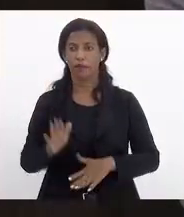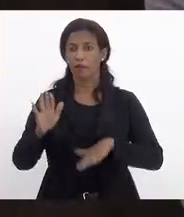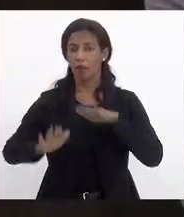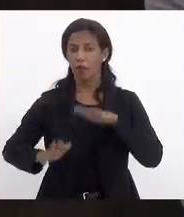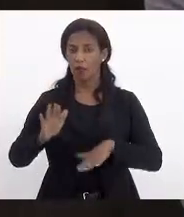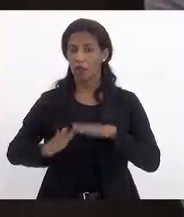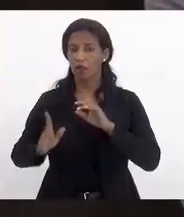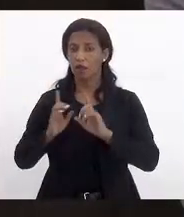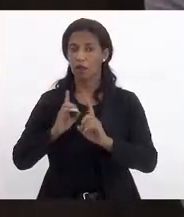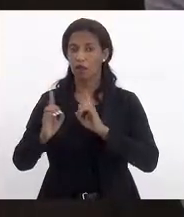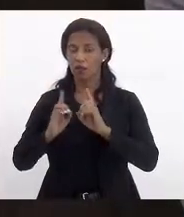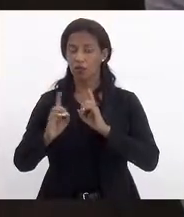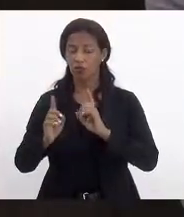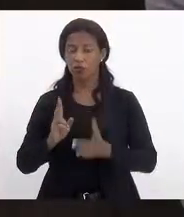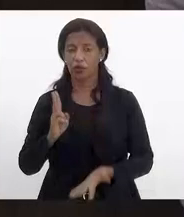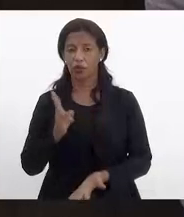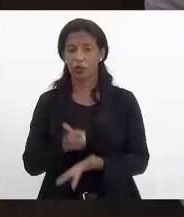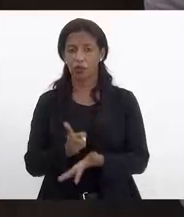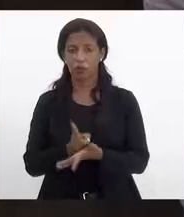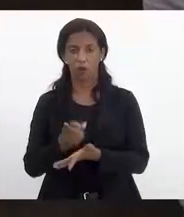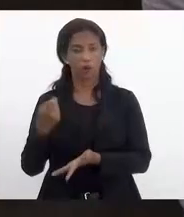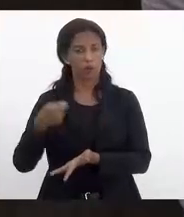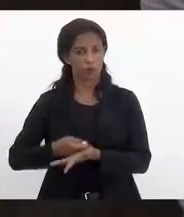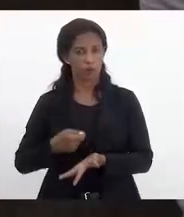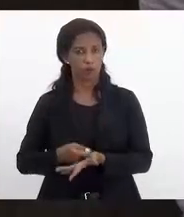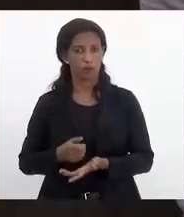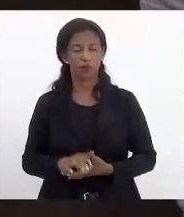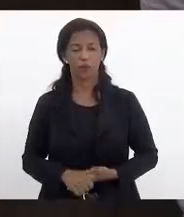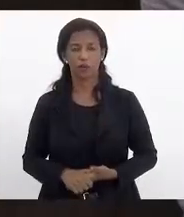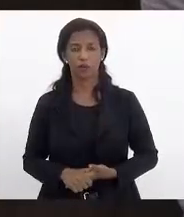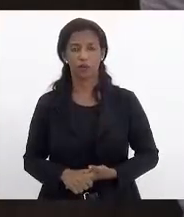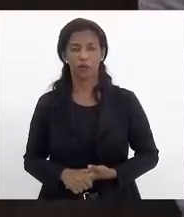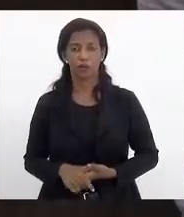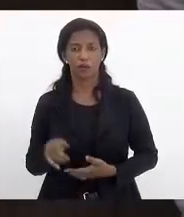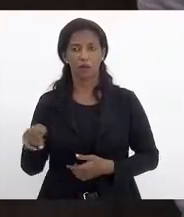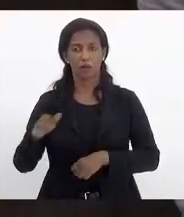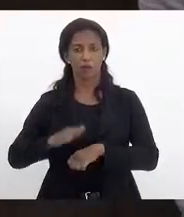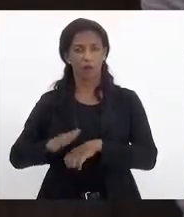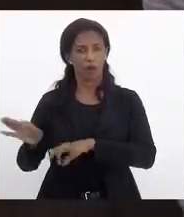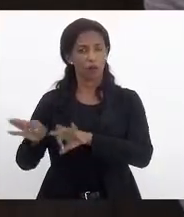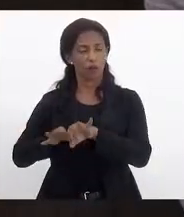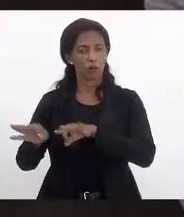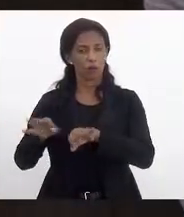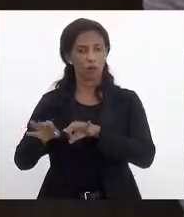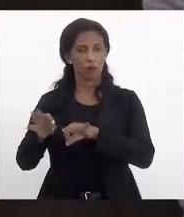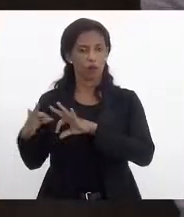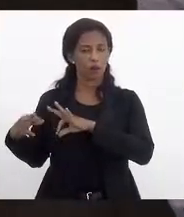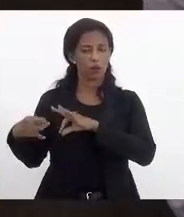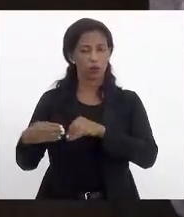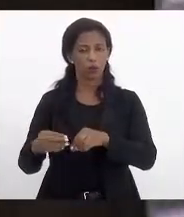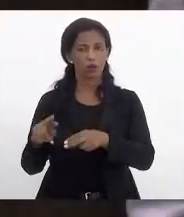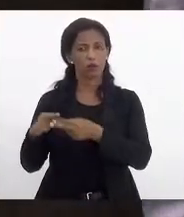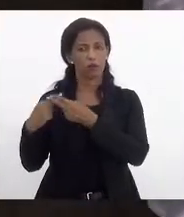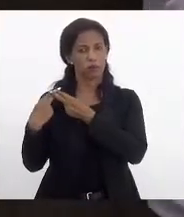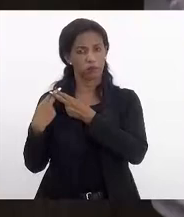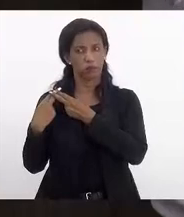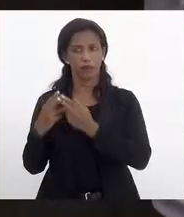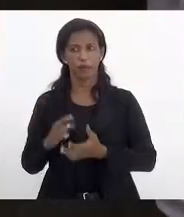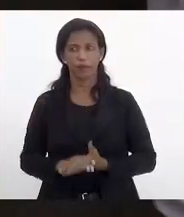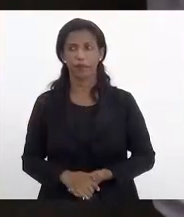essa discussão seja uma discussão dura, ela foi feita toda com muita